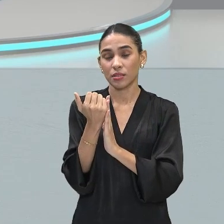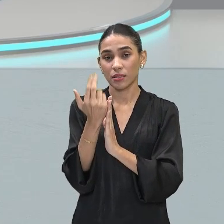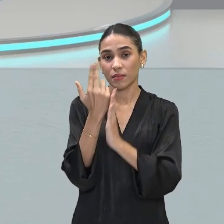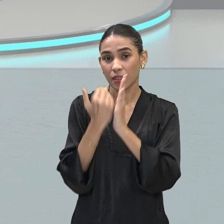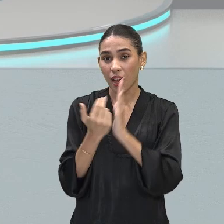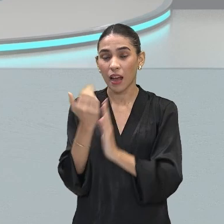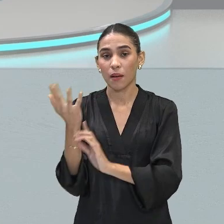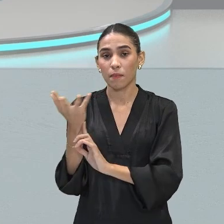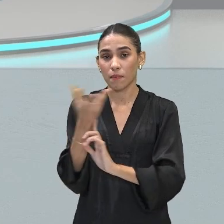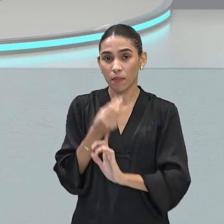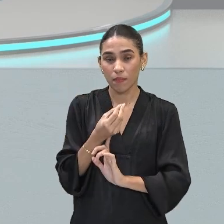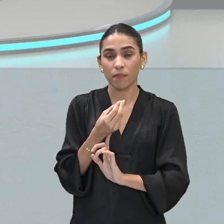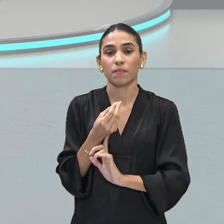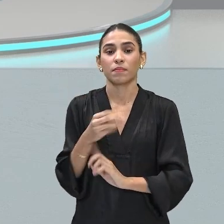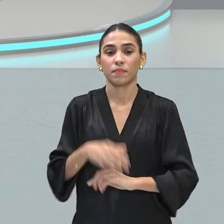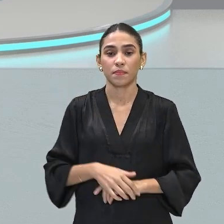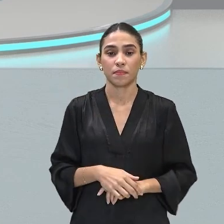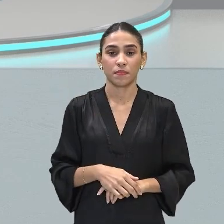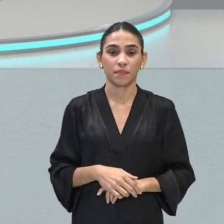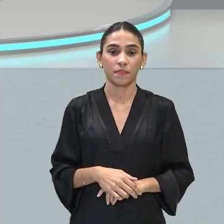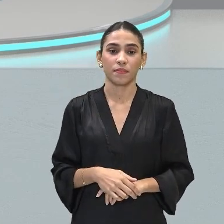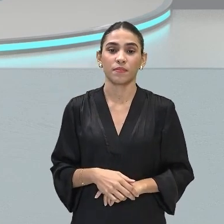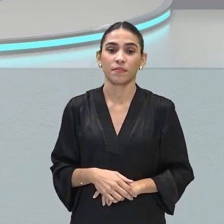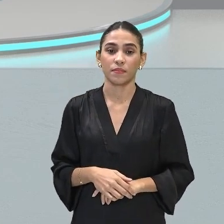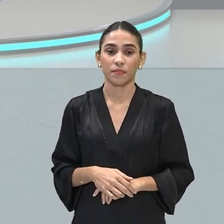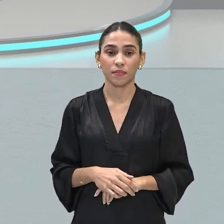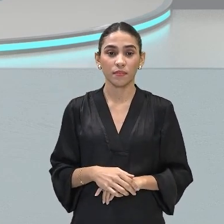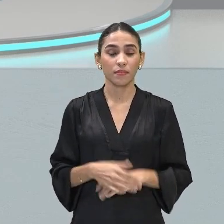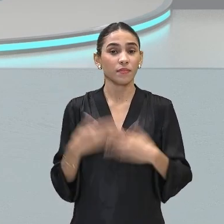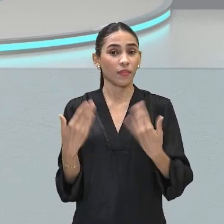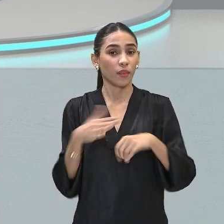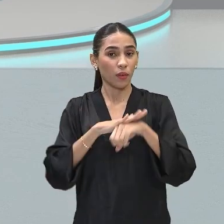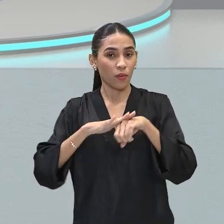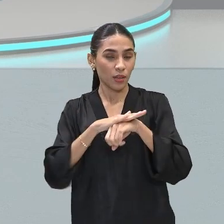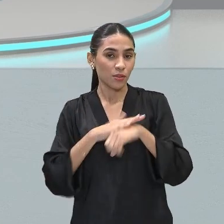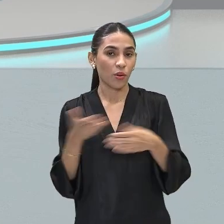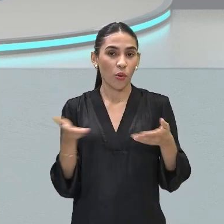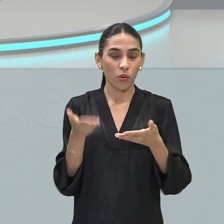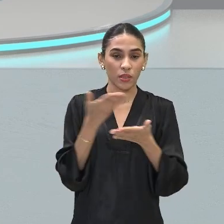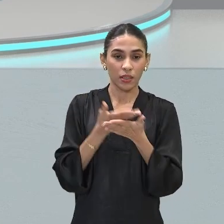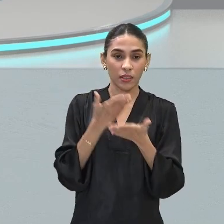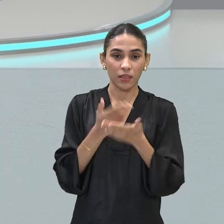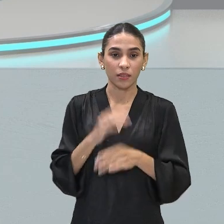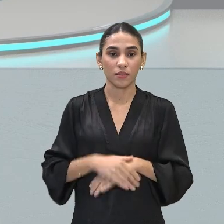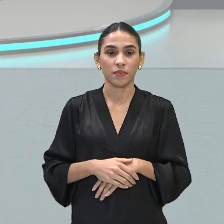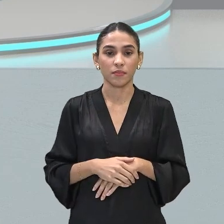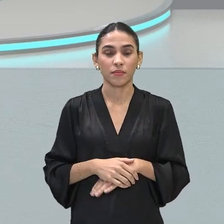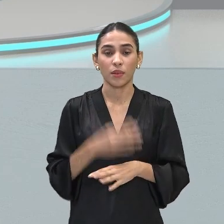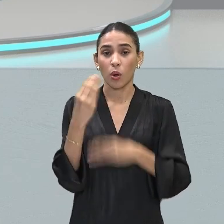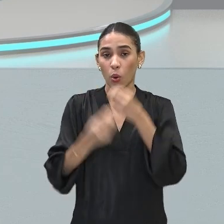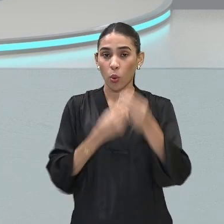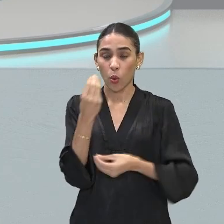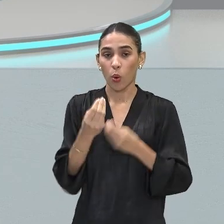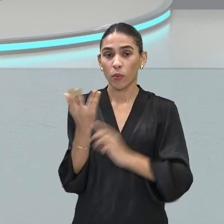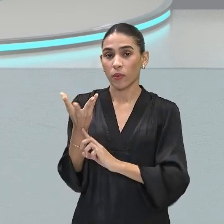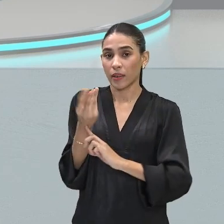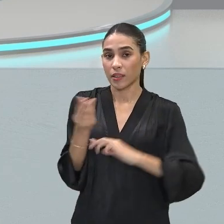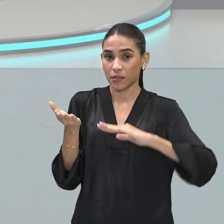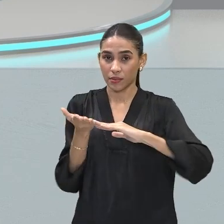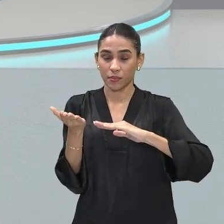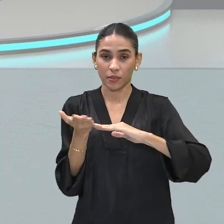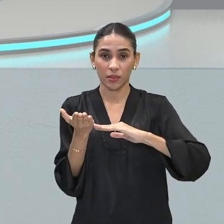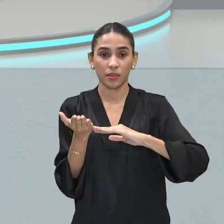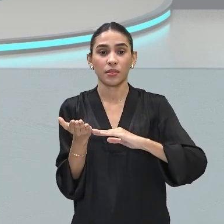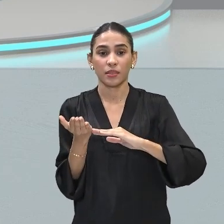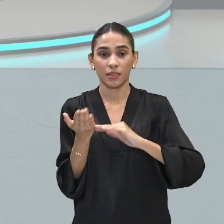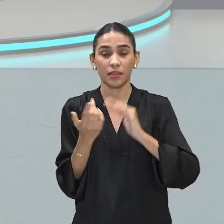aqui na palma da nossa mão. Então, a gente conversou nessa aula como é que a arte contemporânea ela está aqui